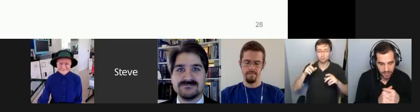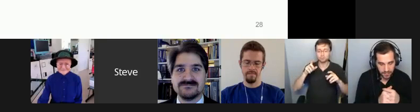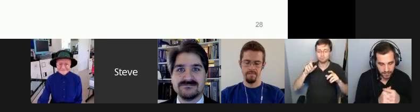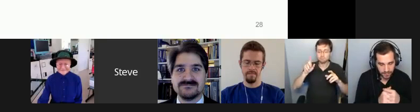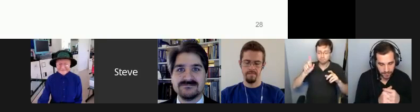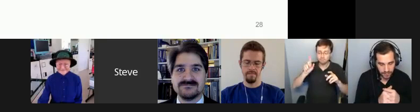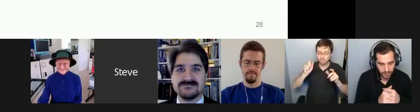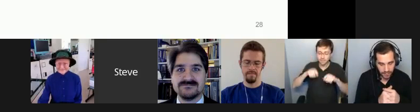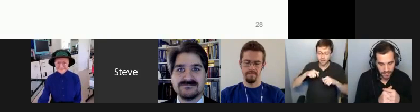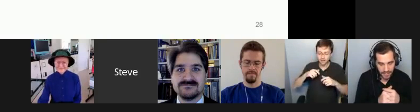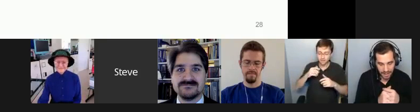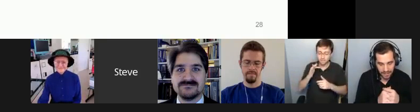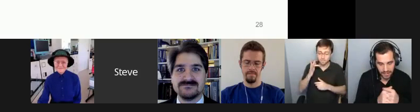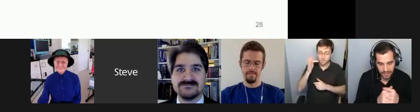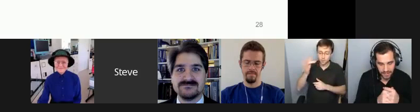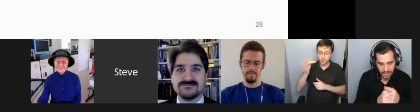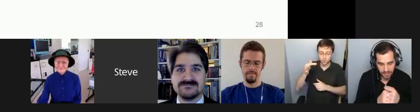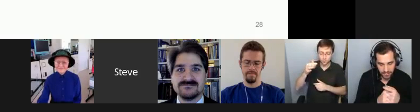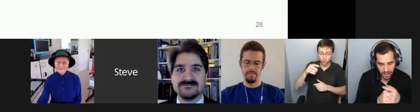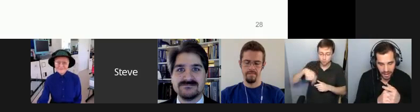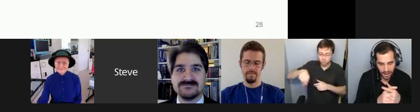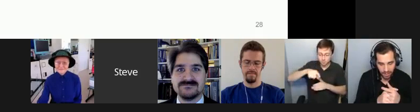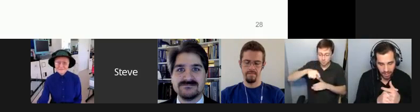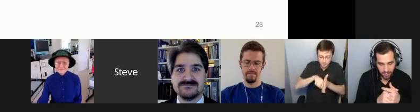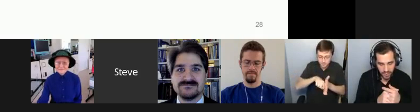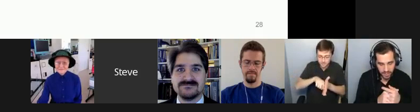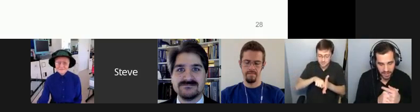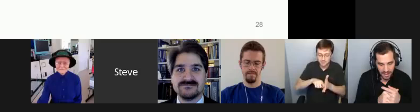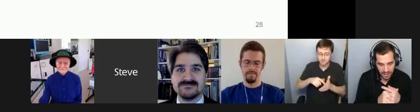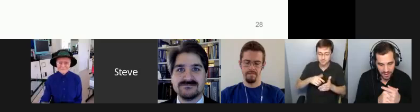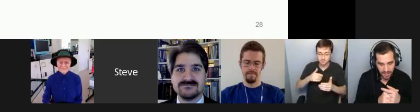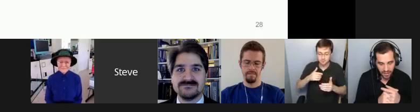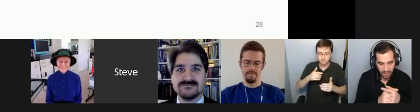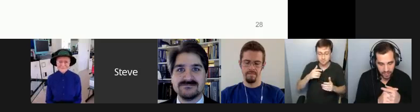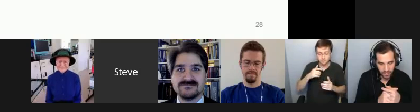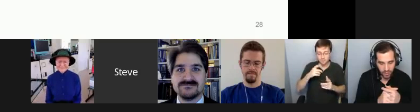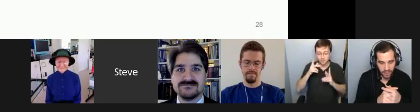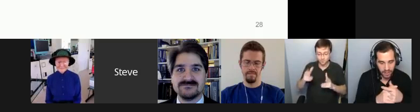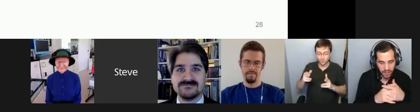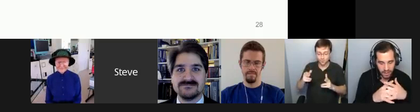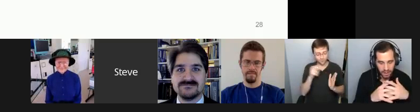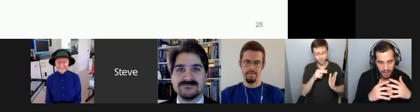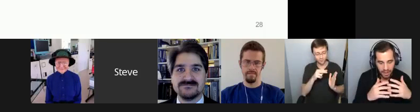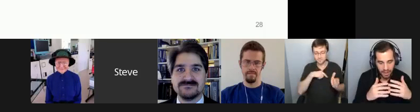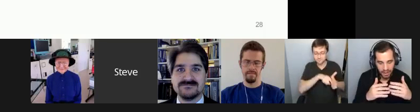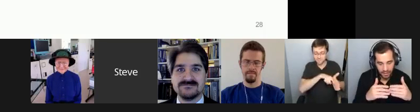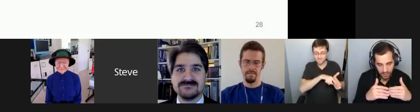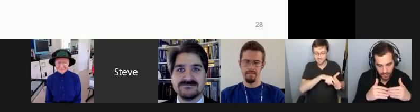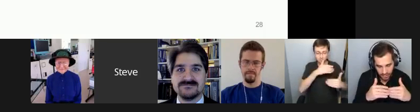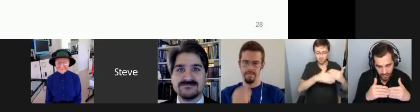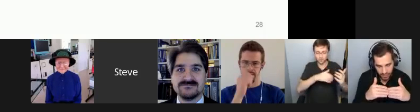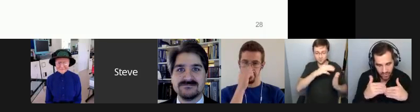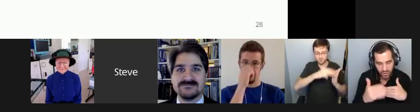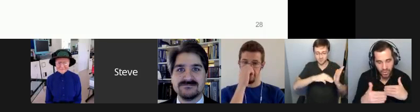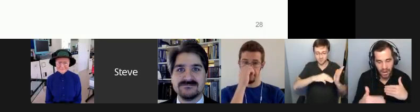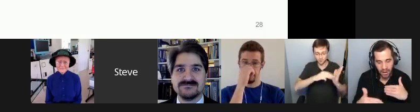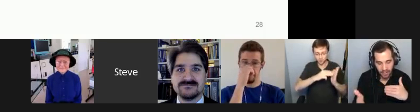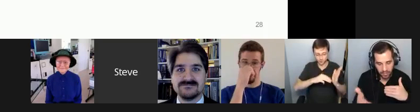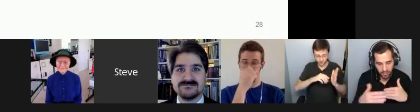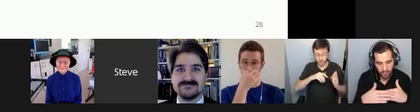dados na transcrição é uma possibilidade futura de